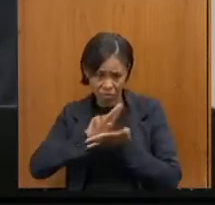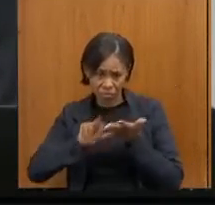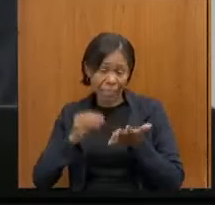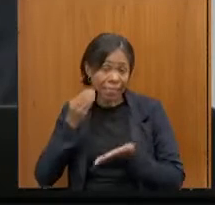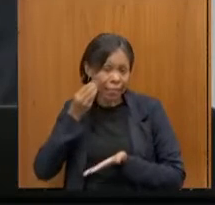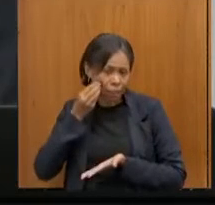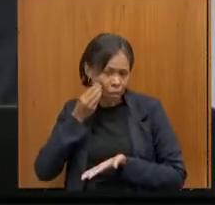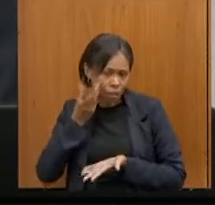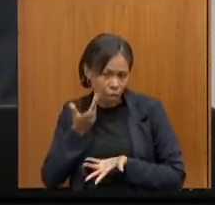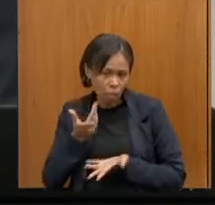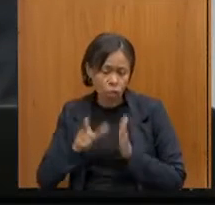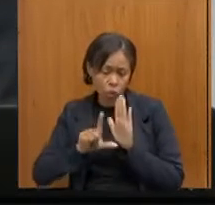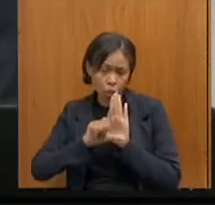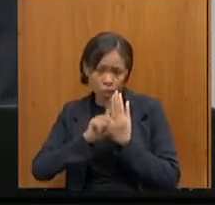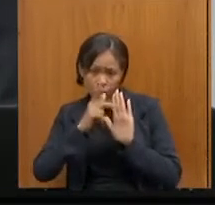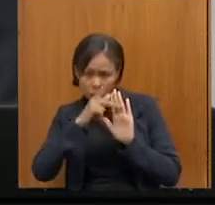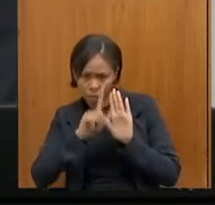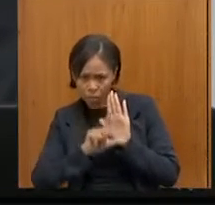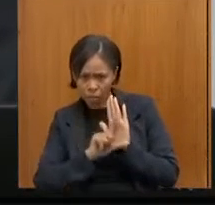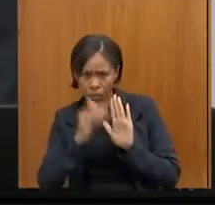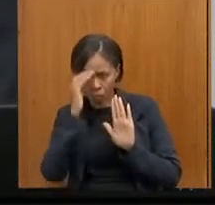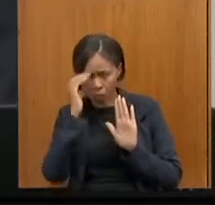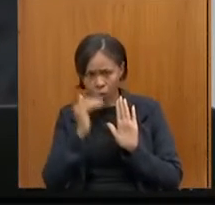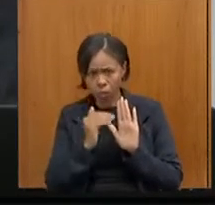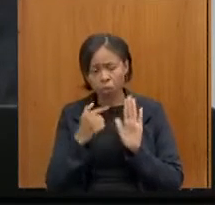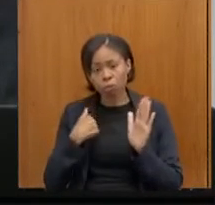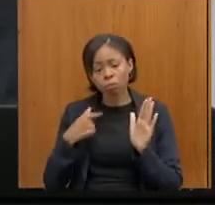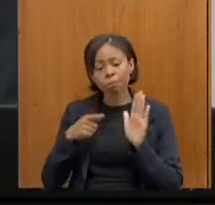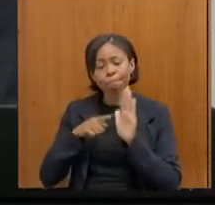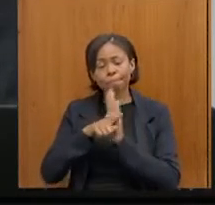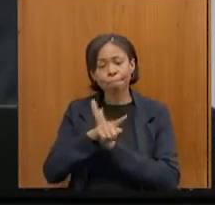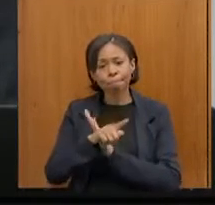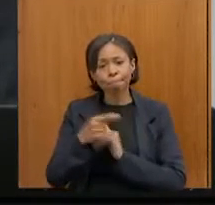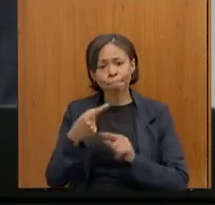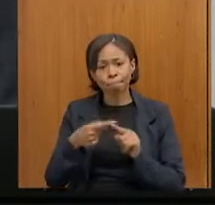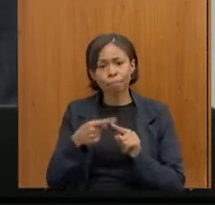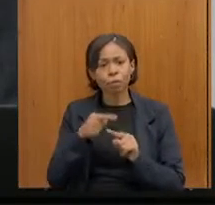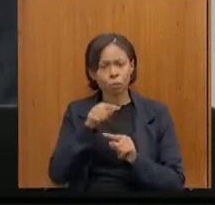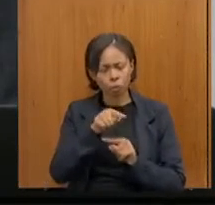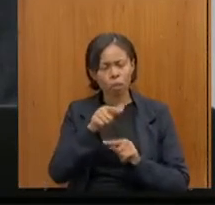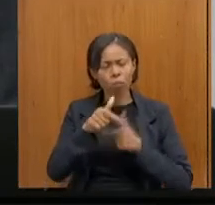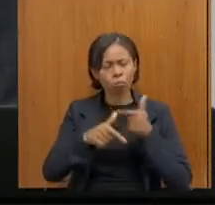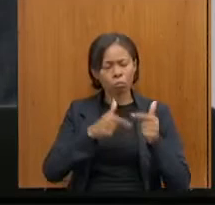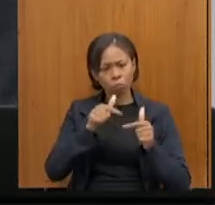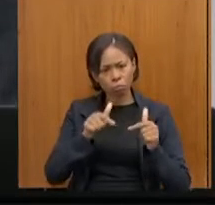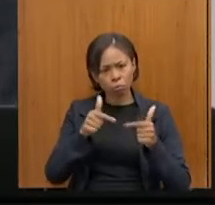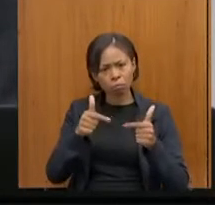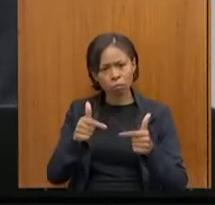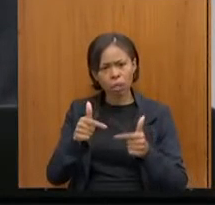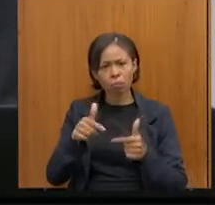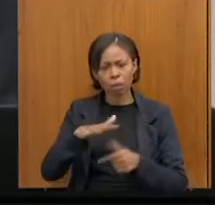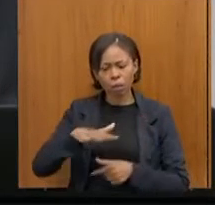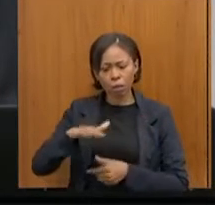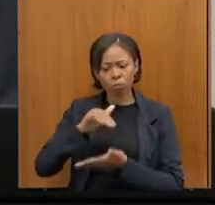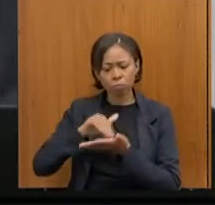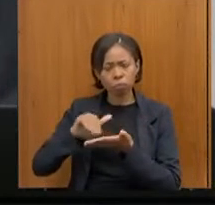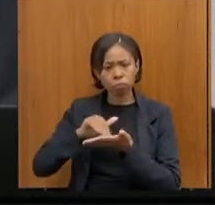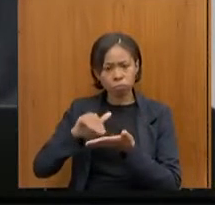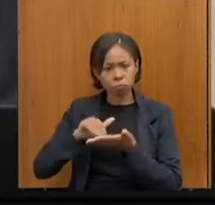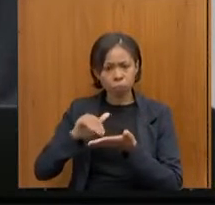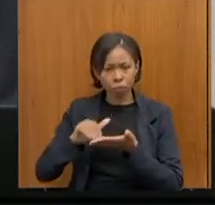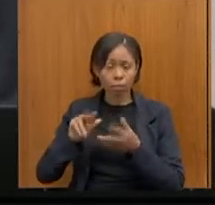seu trabalho seu comprometimento da sua dedicação para com os para com a paz tem para com